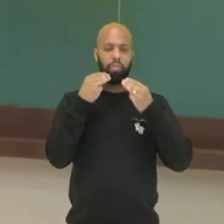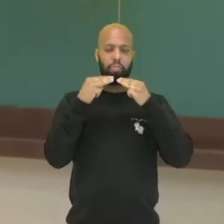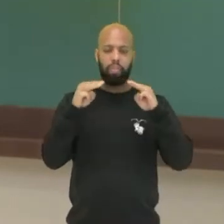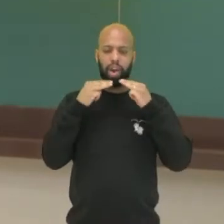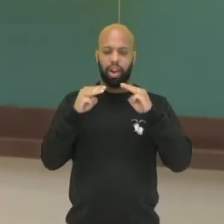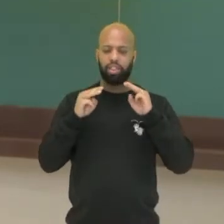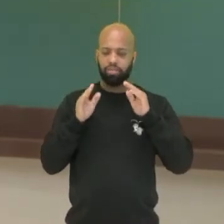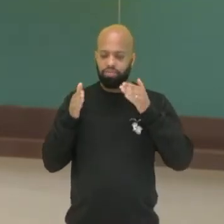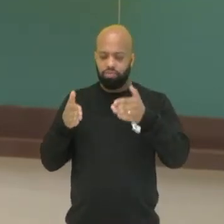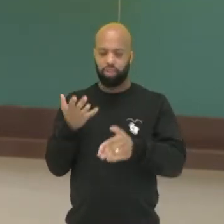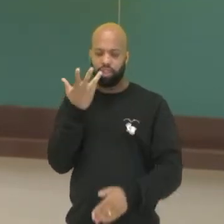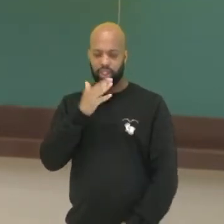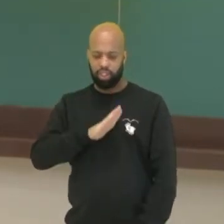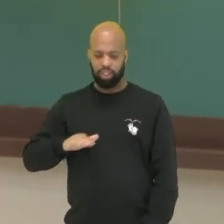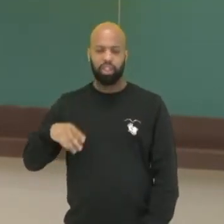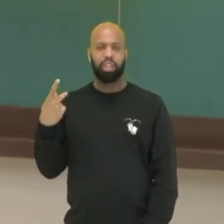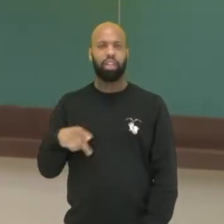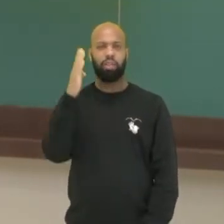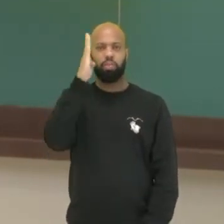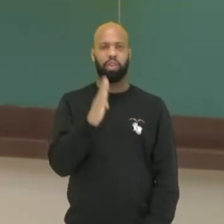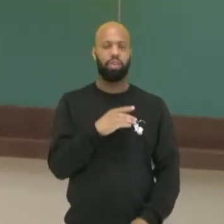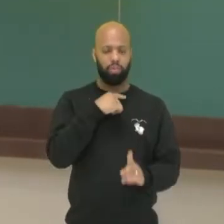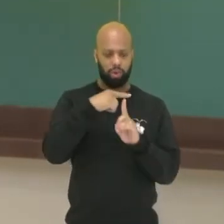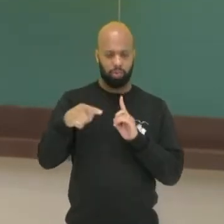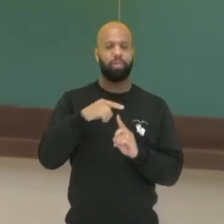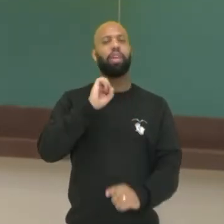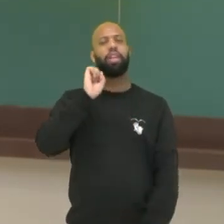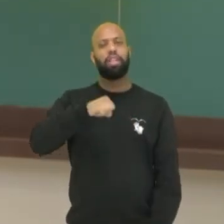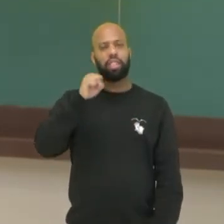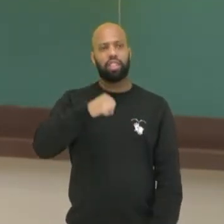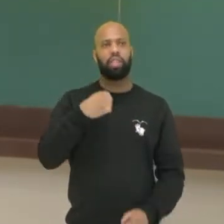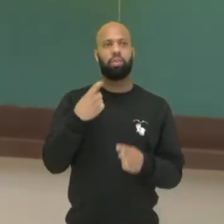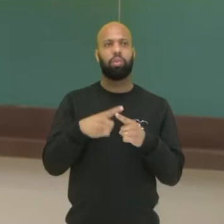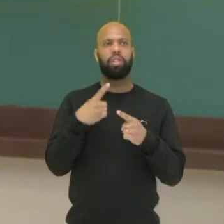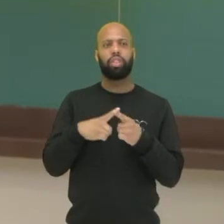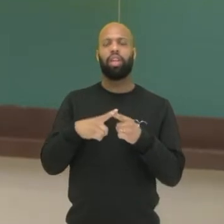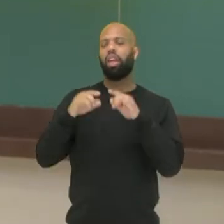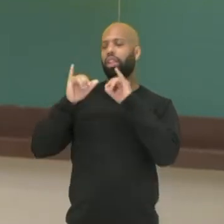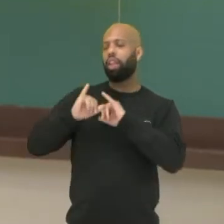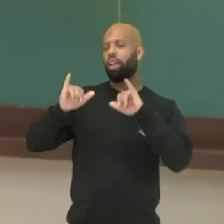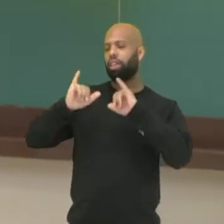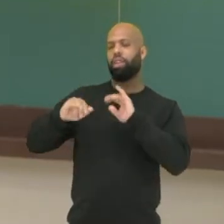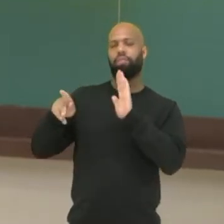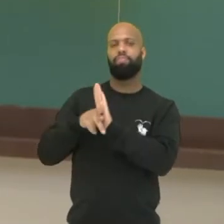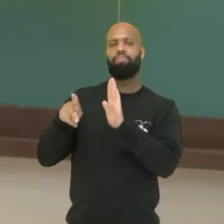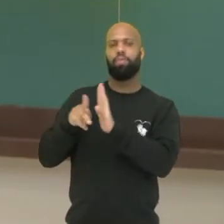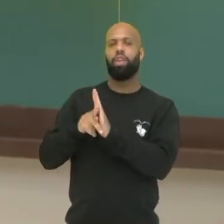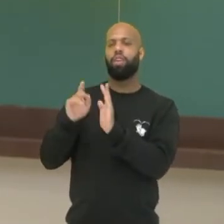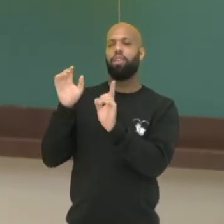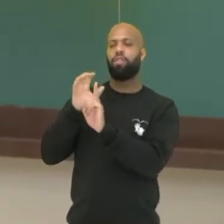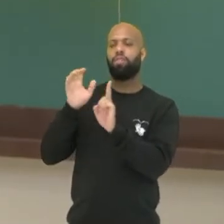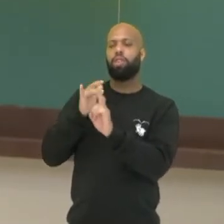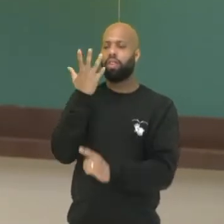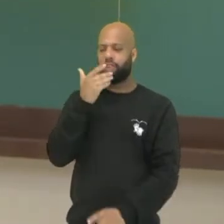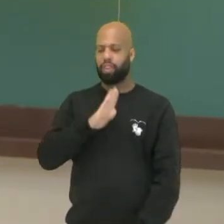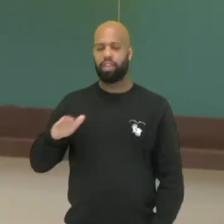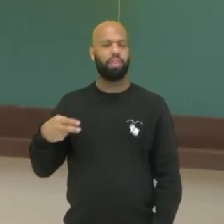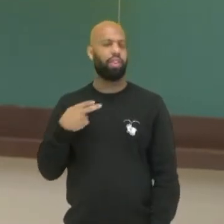é proibida? A publicidade voltada ao público, às crianças, não é